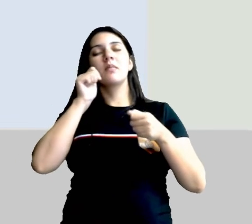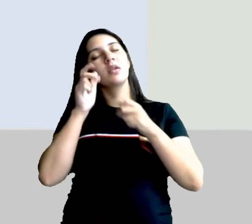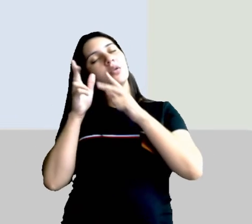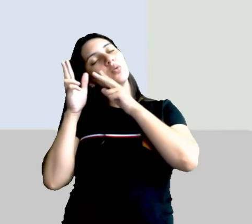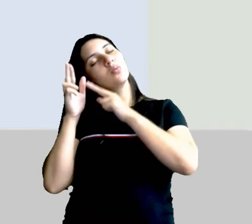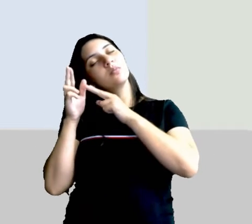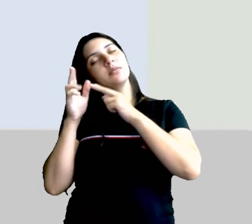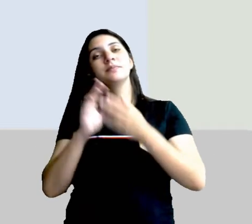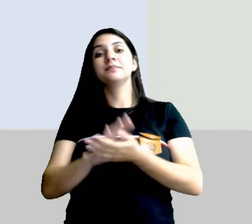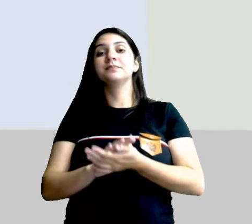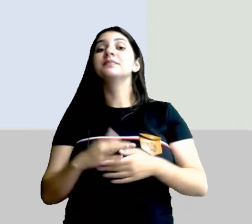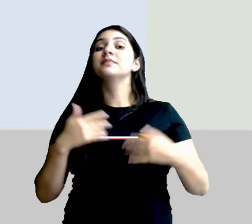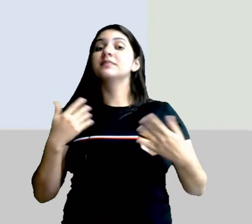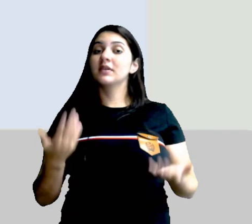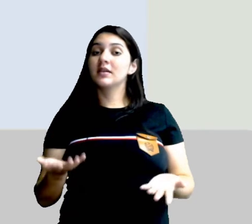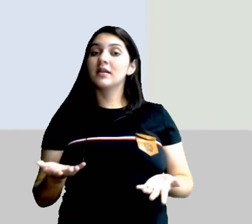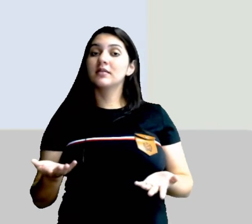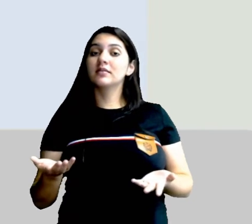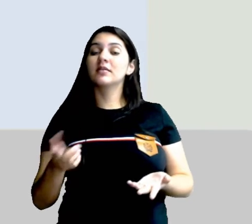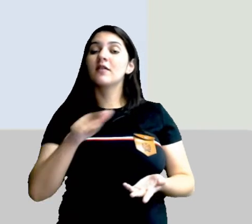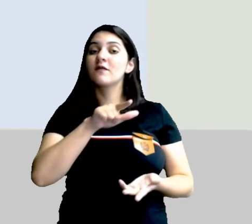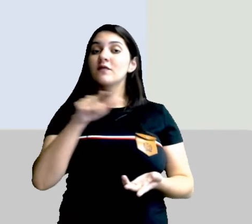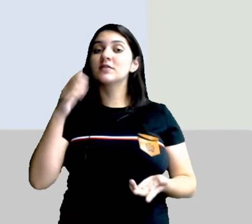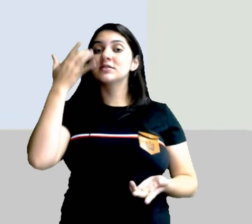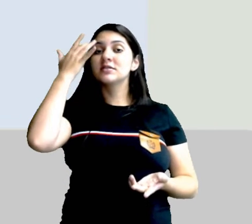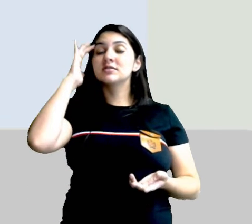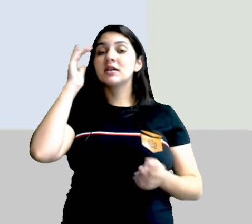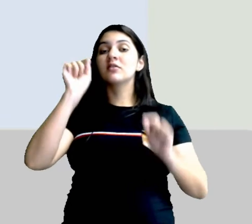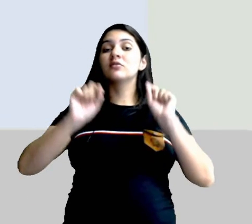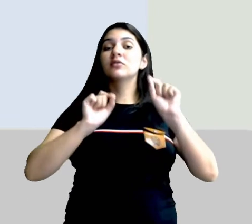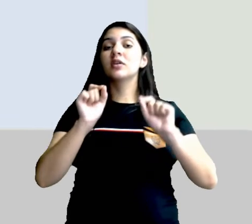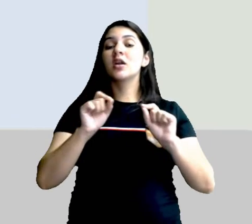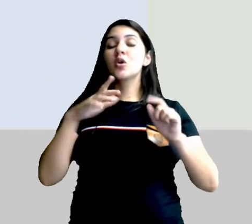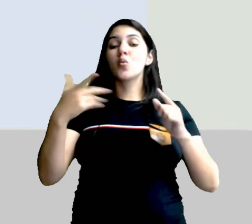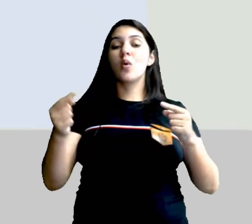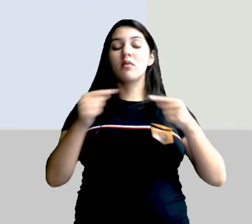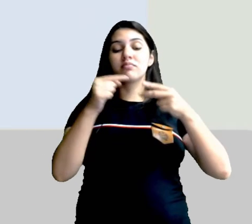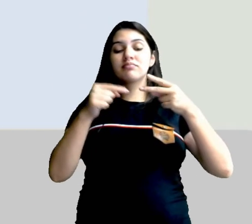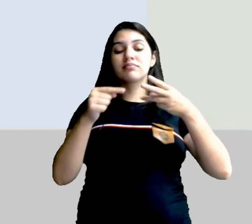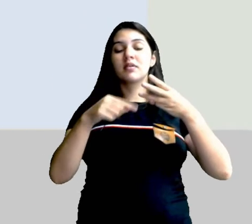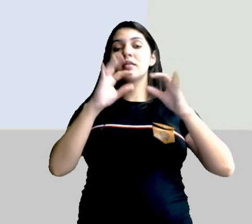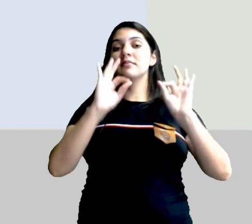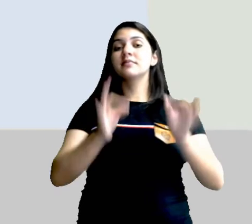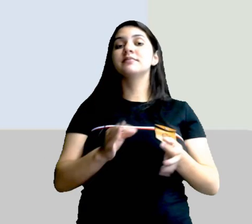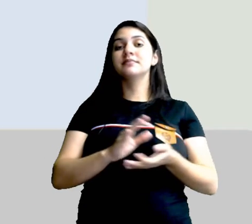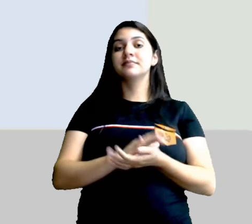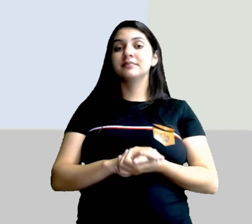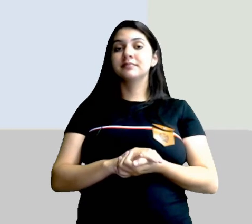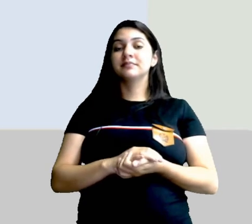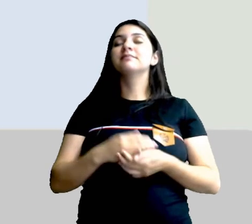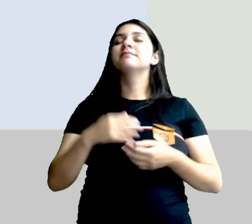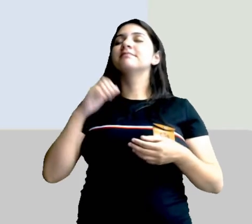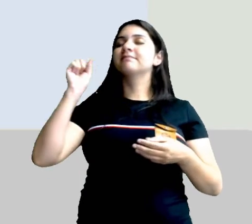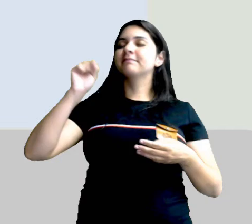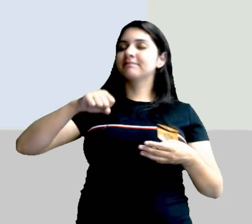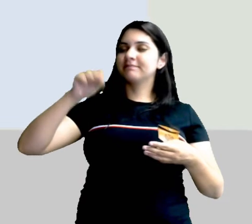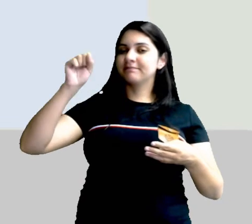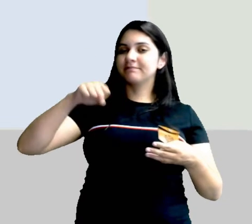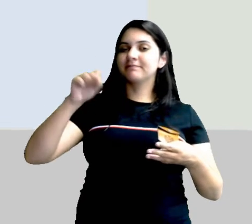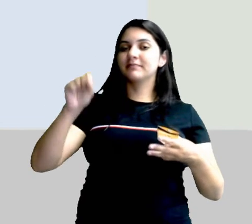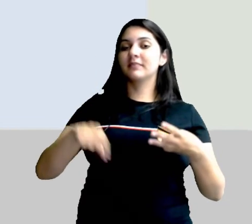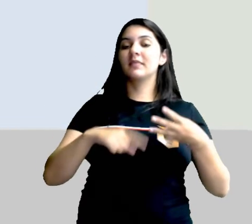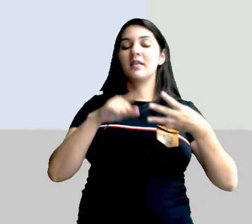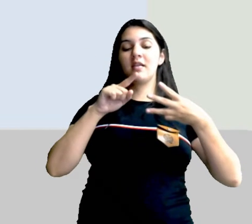dormir? E aí, vocês acham que qual alternativa é a correta? Isso